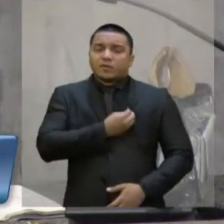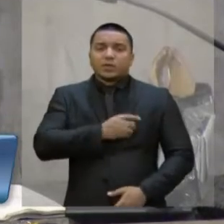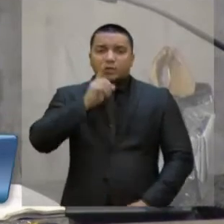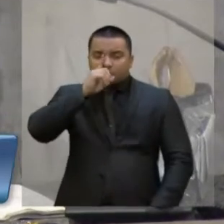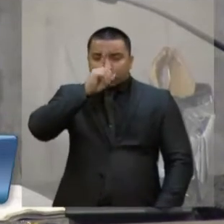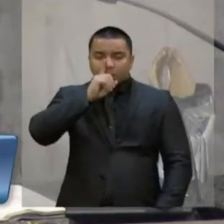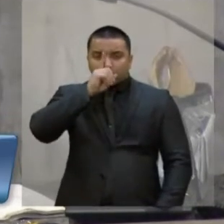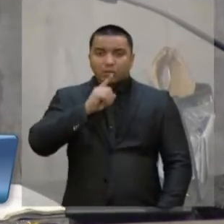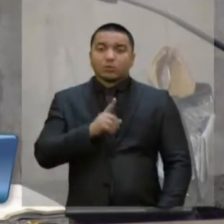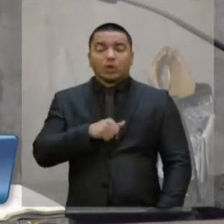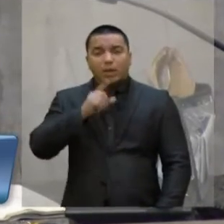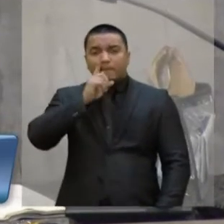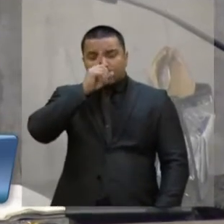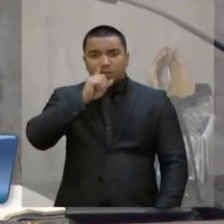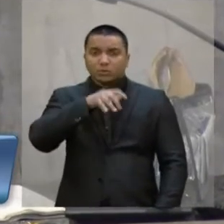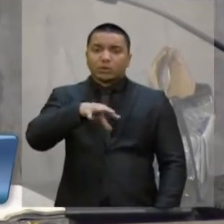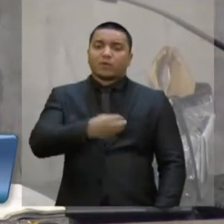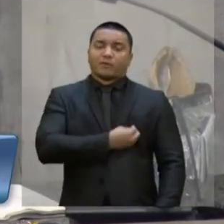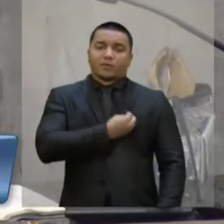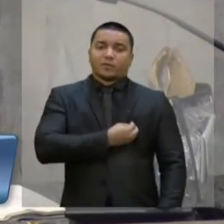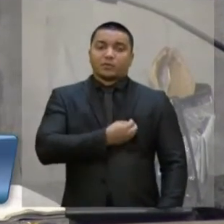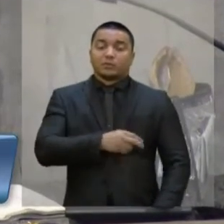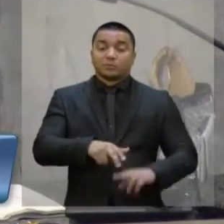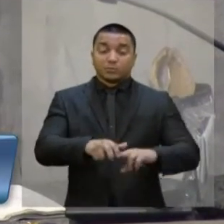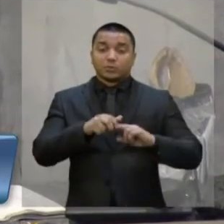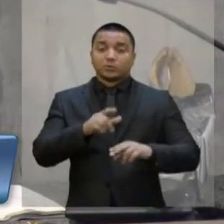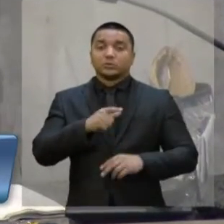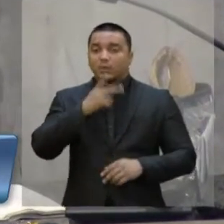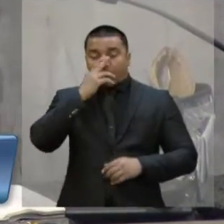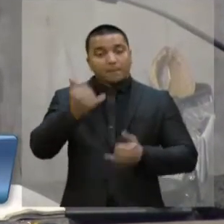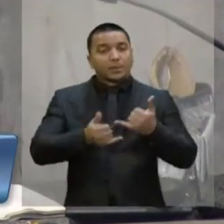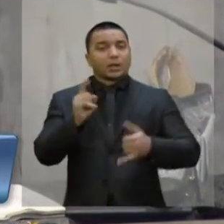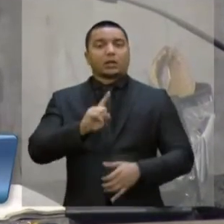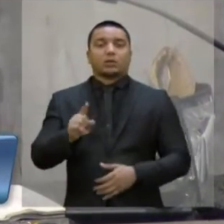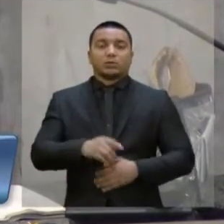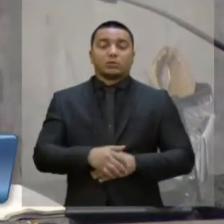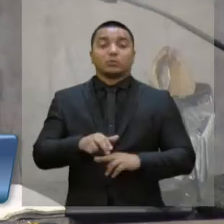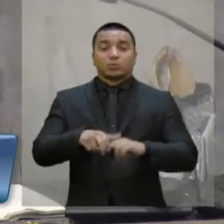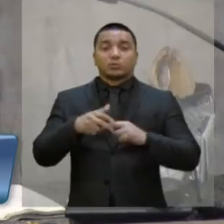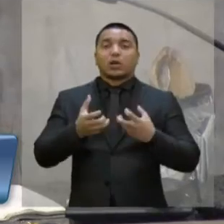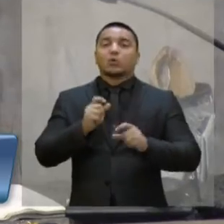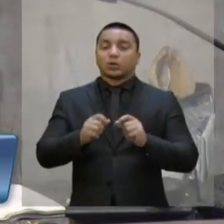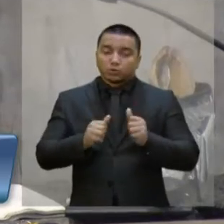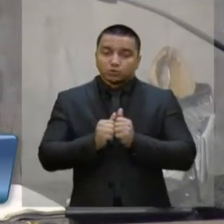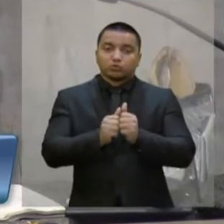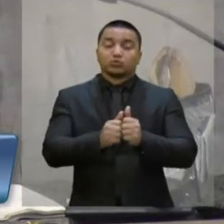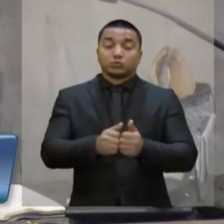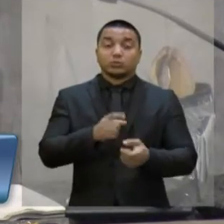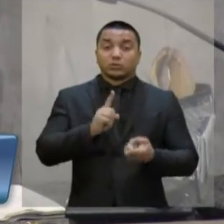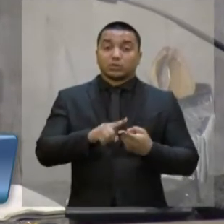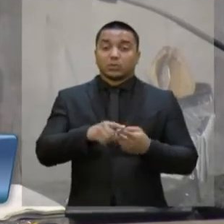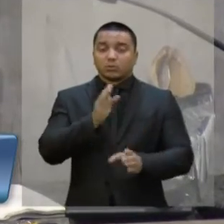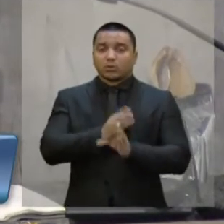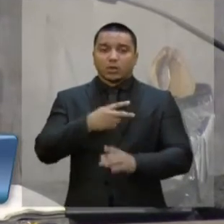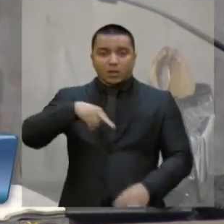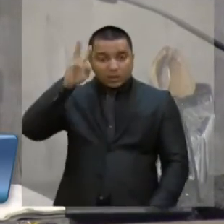que eles fazem é ameaçam a vida. Então, com o meio ambiente, não se brinca. Eu quero estar ao lado de Vossa Excelência, até porque o mel, lembrar